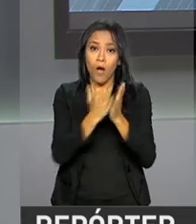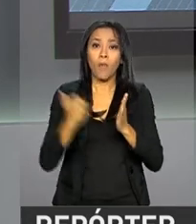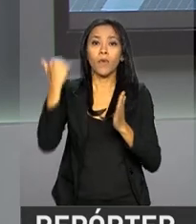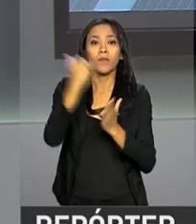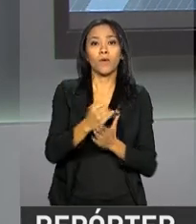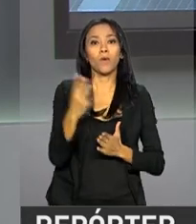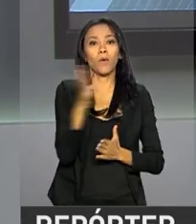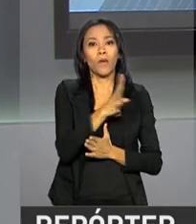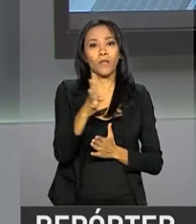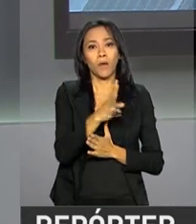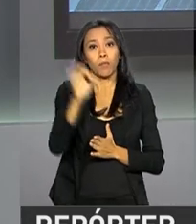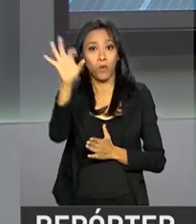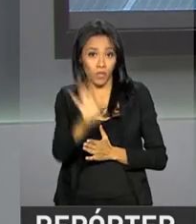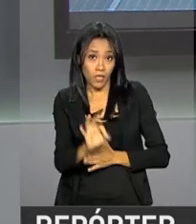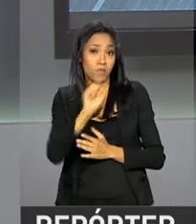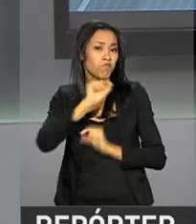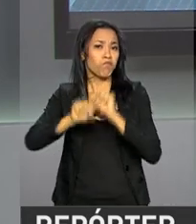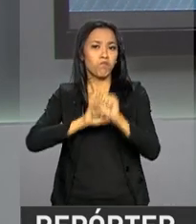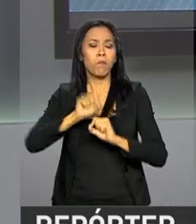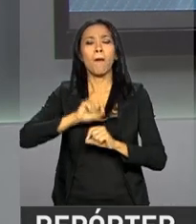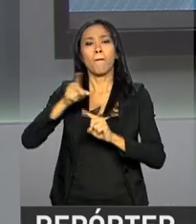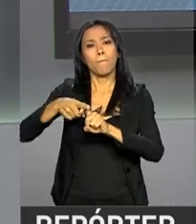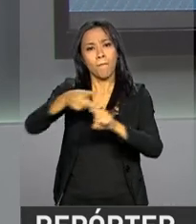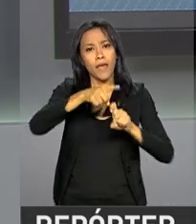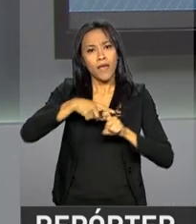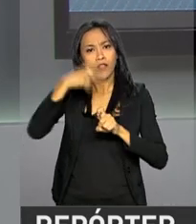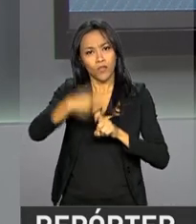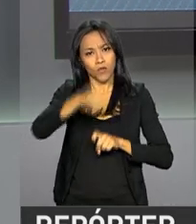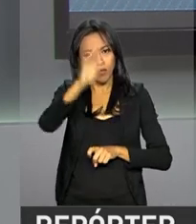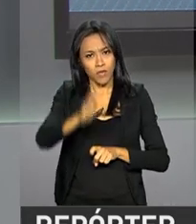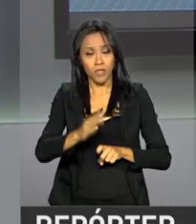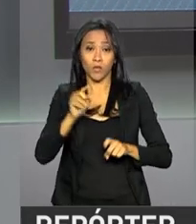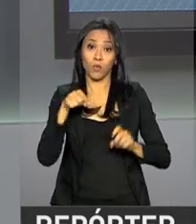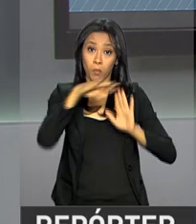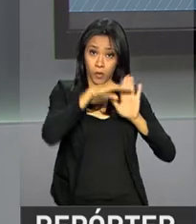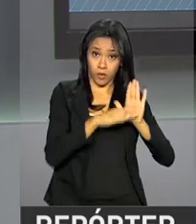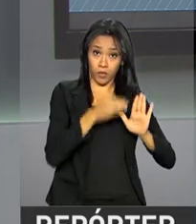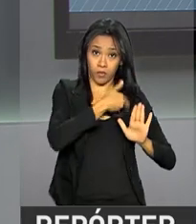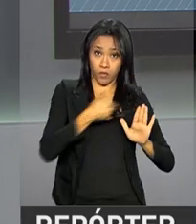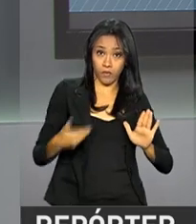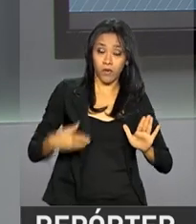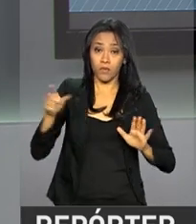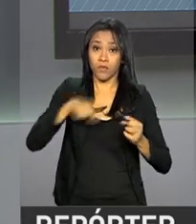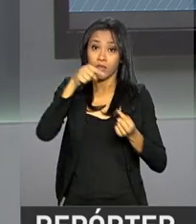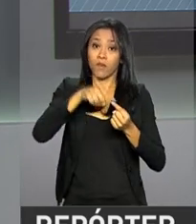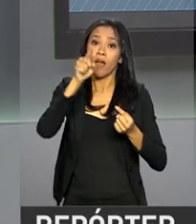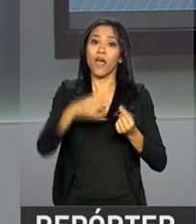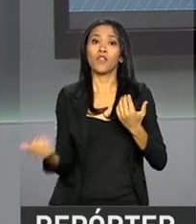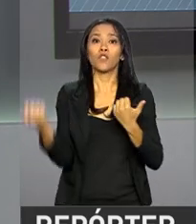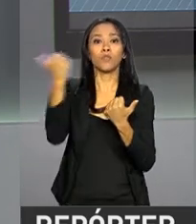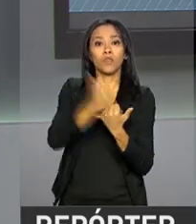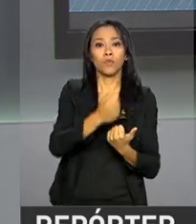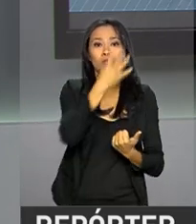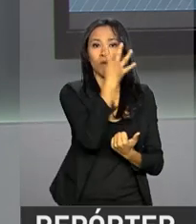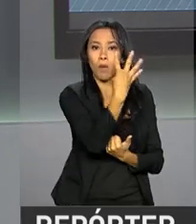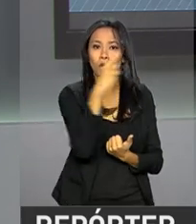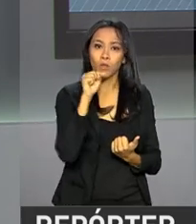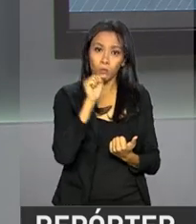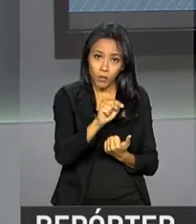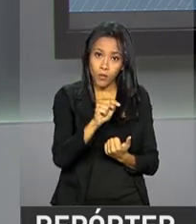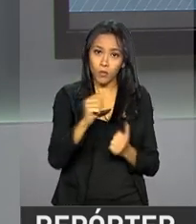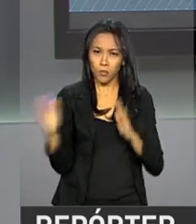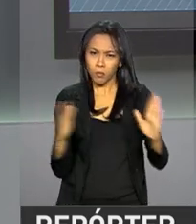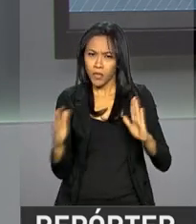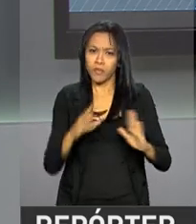participação de médicos brasileiros no programa mais médicos a expectativa do governo é substituir quatro mil profissionais em três